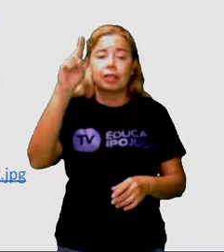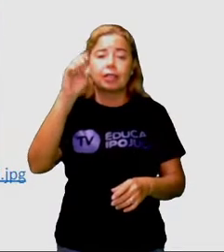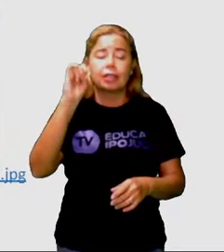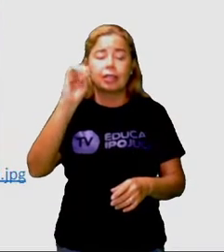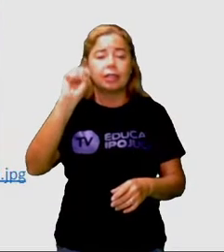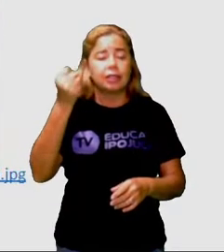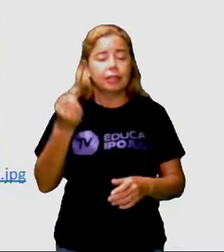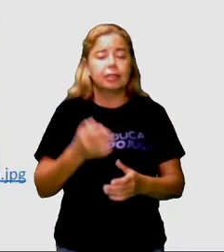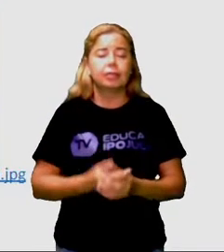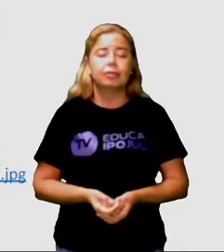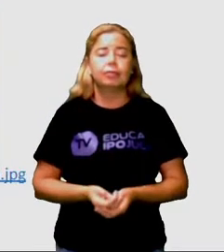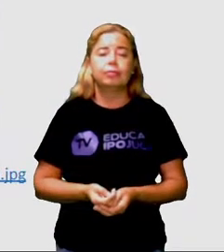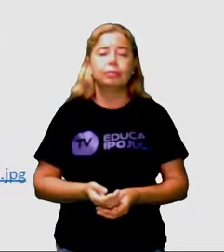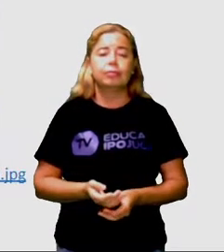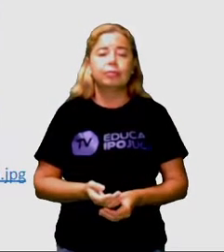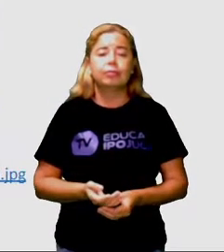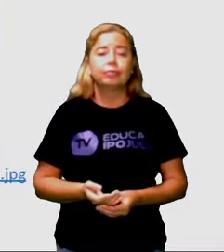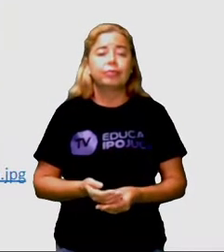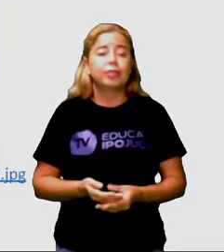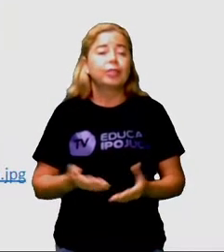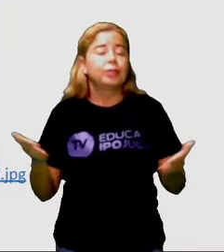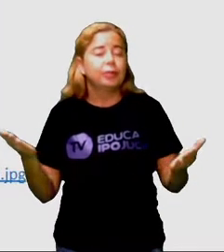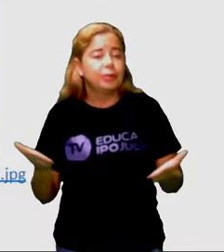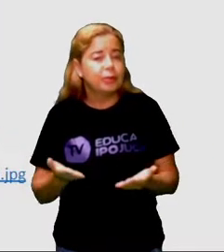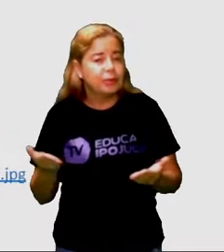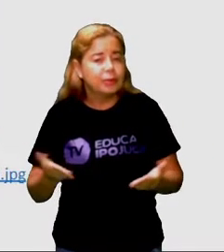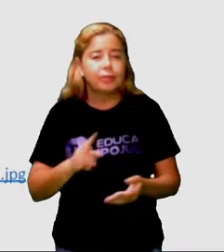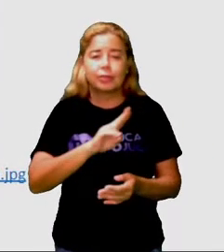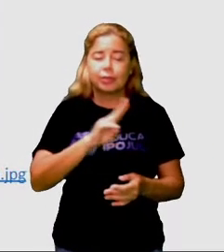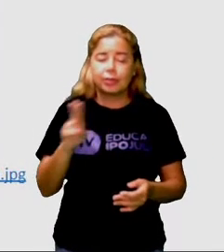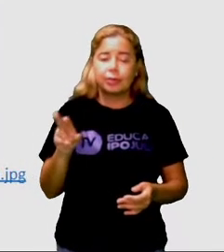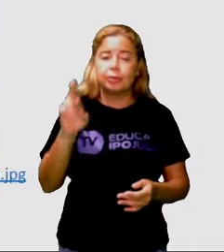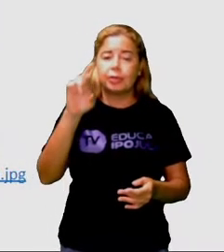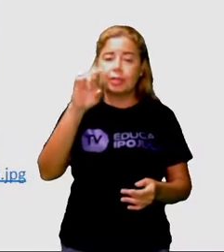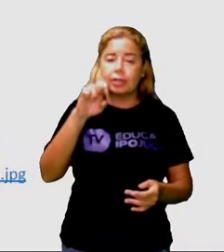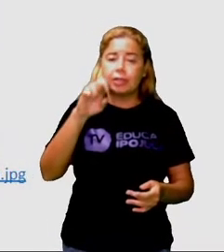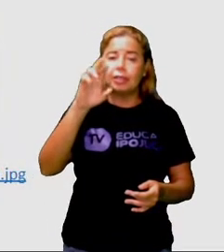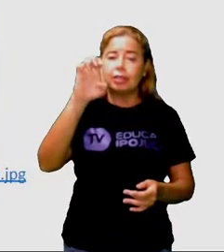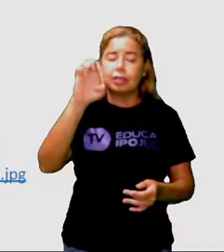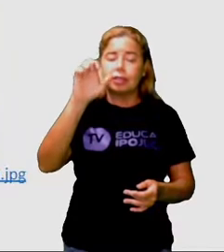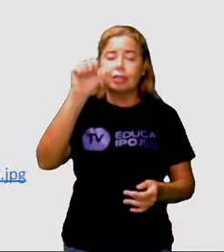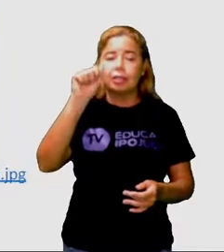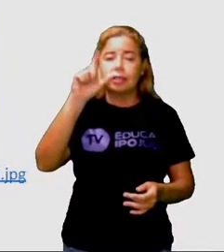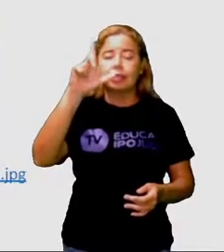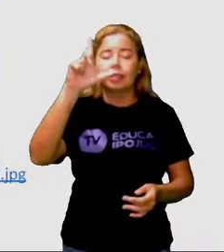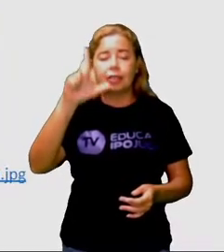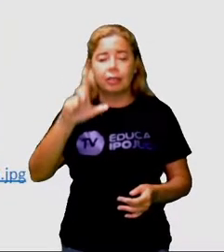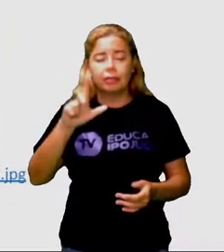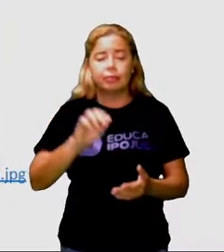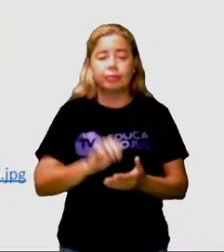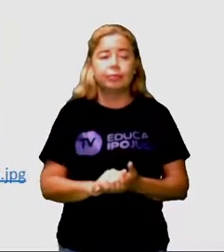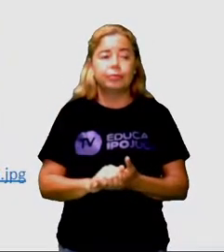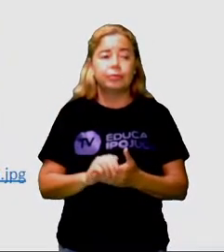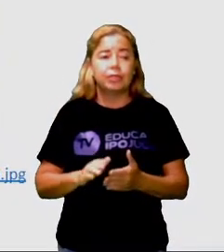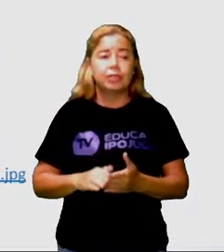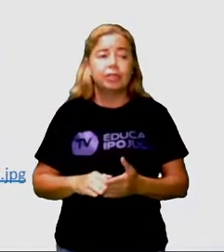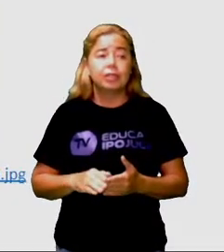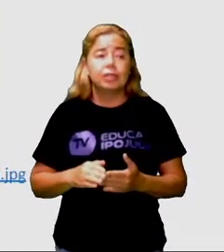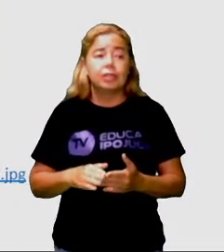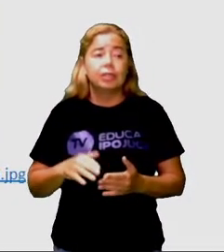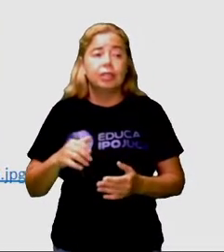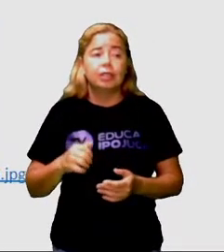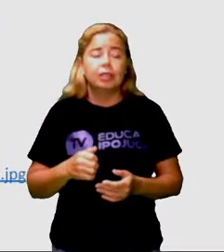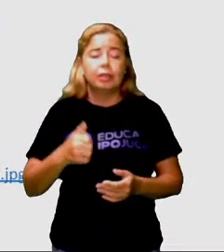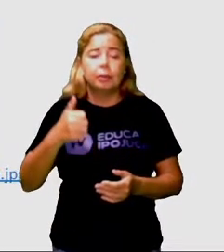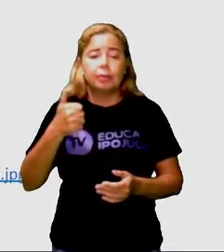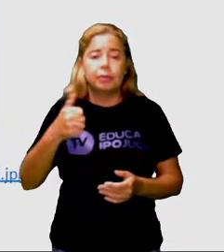Não muito diferente, né, do real de hoje. Em 1942, esse sistema